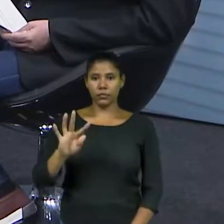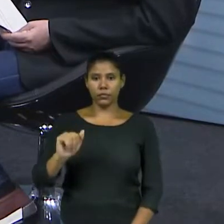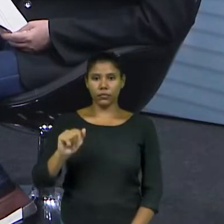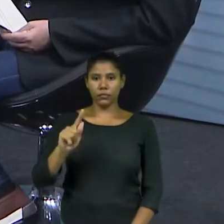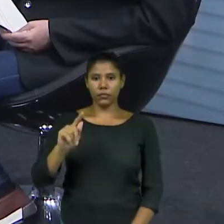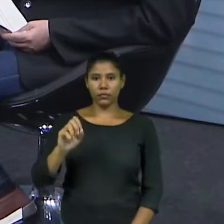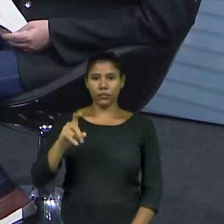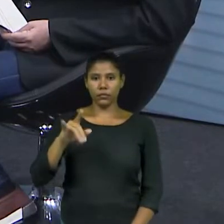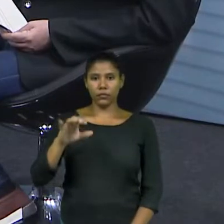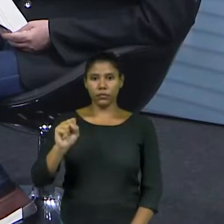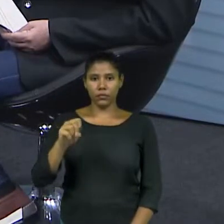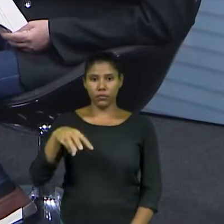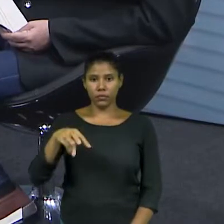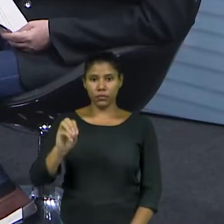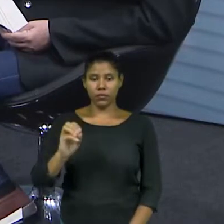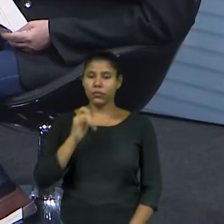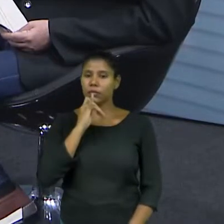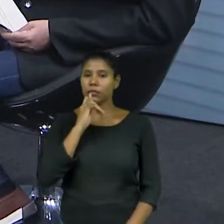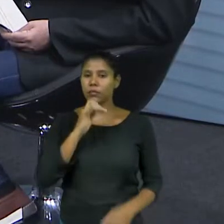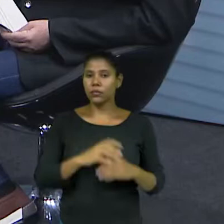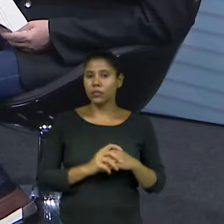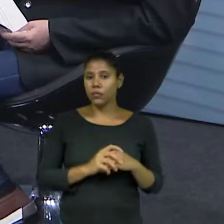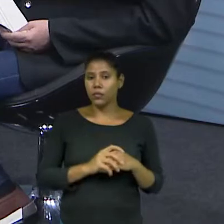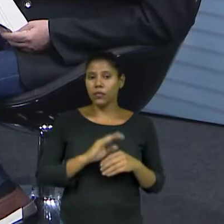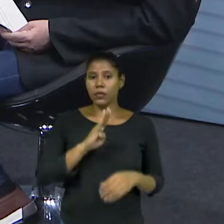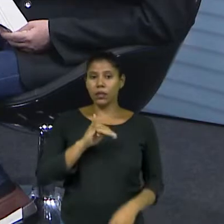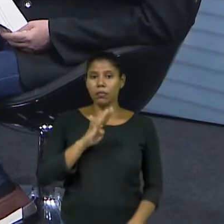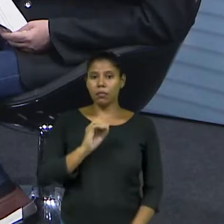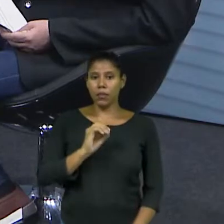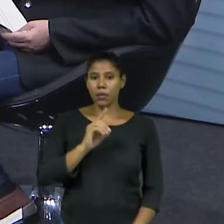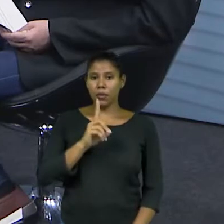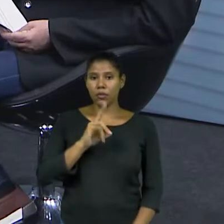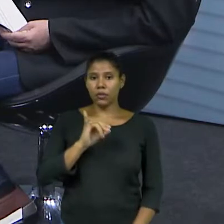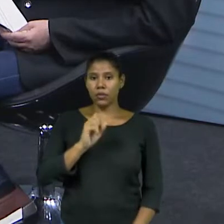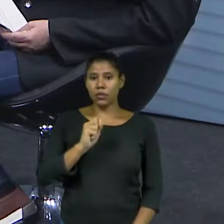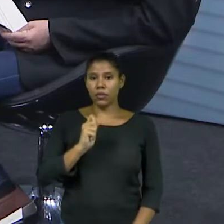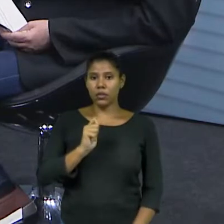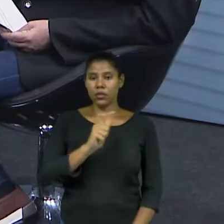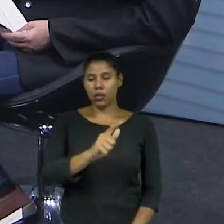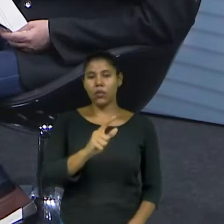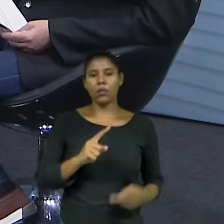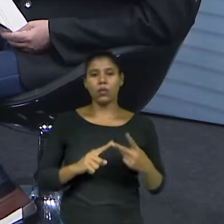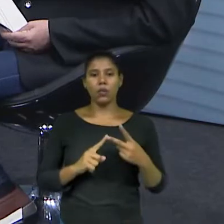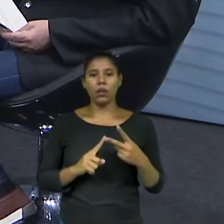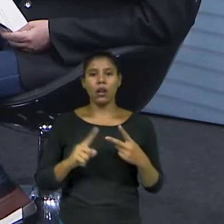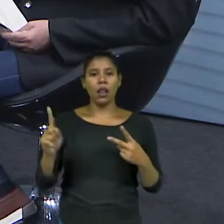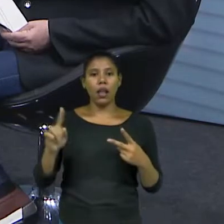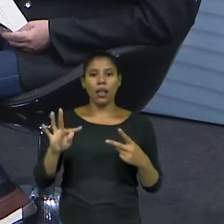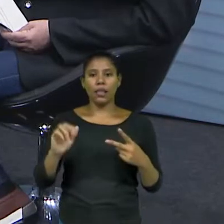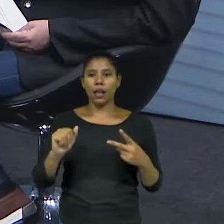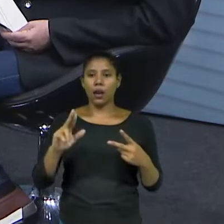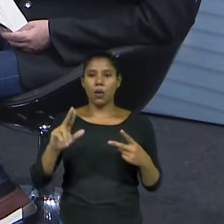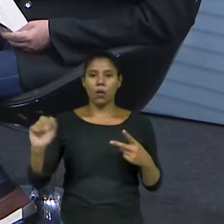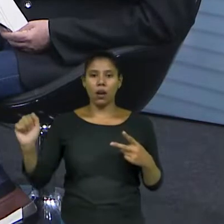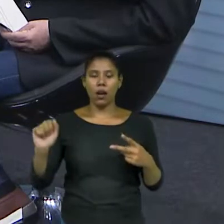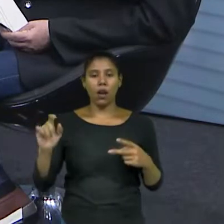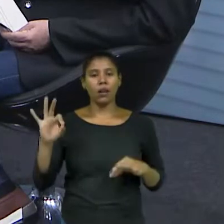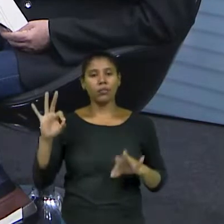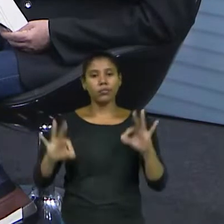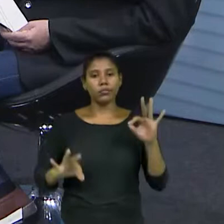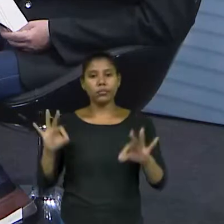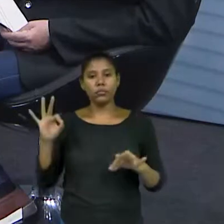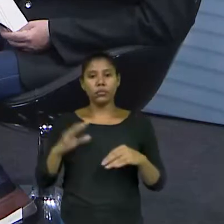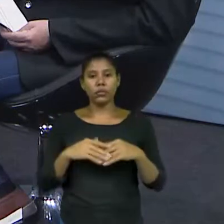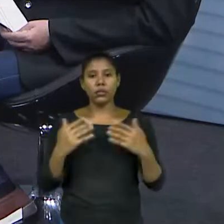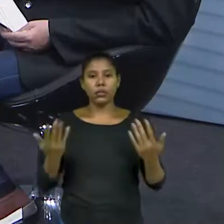biodiesel, primeiro atlas eólico do Brasil foi no Ceará, primeira usina solar do Brasil foi no Ceará, lá em Tauá. Verdade. Né? Então, quer dizer, as